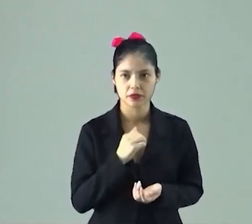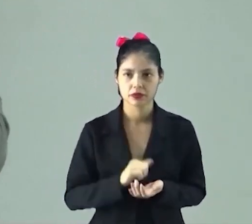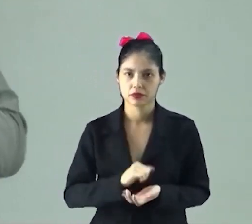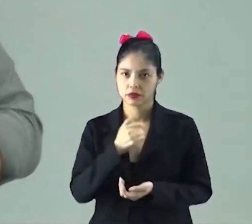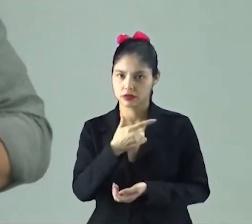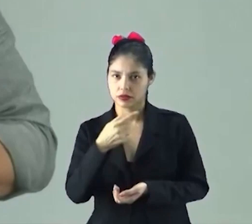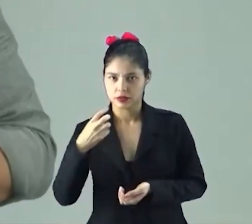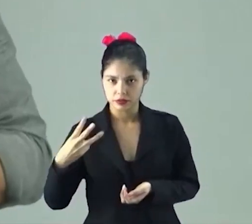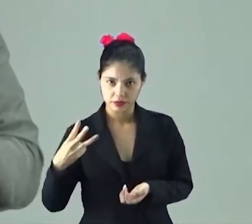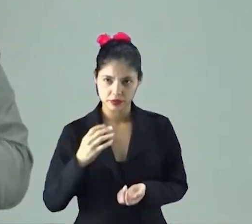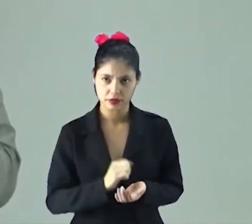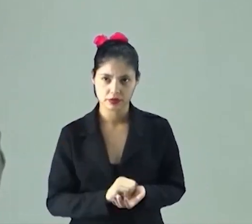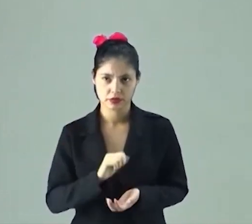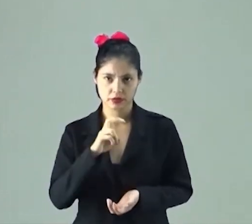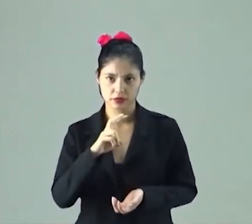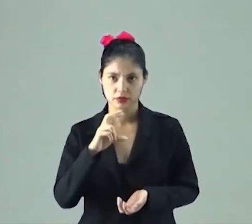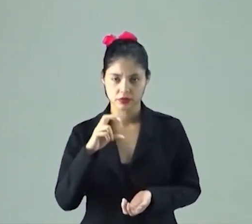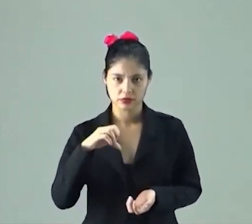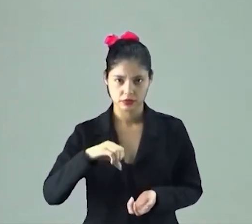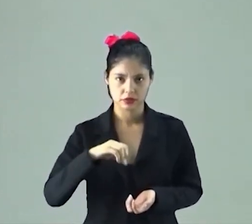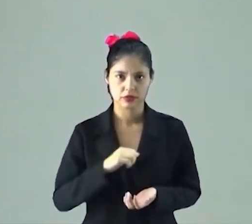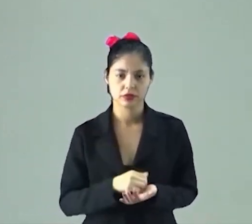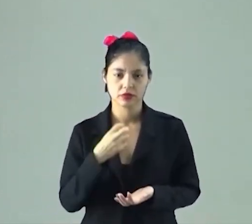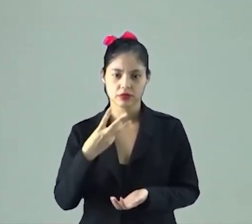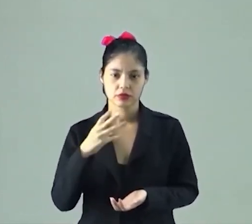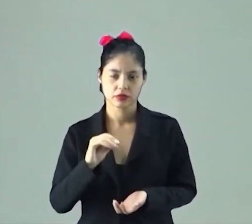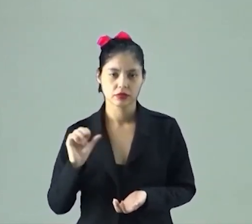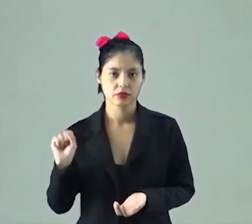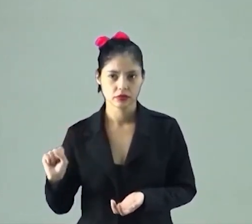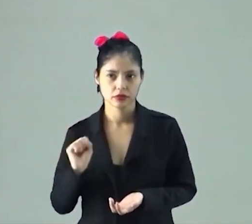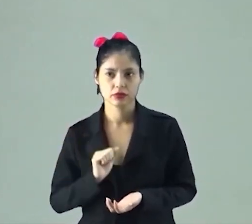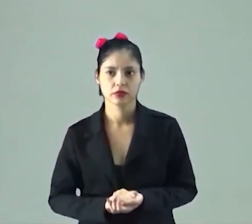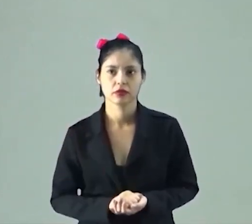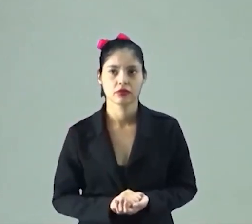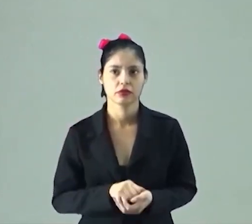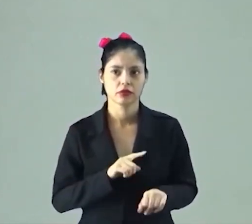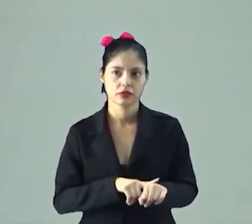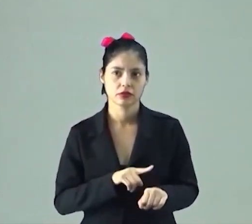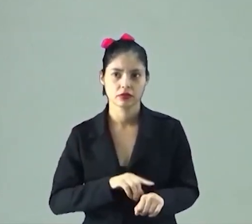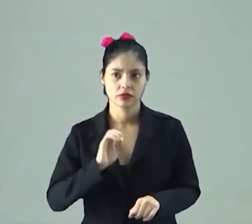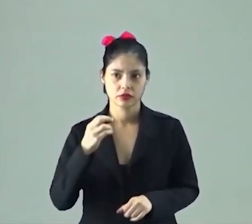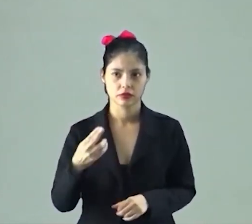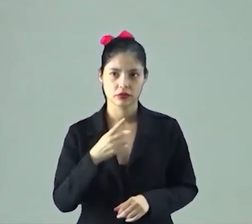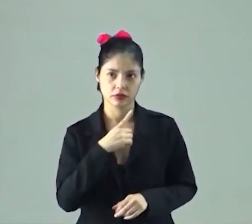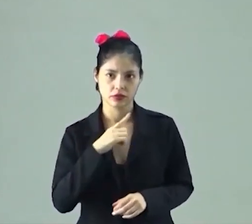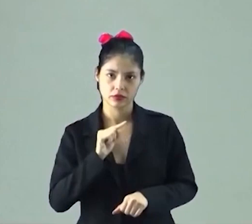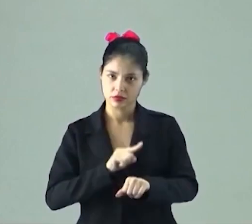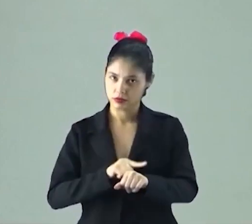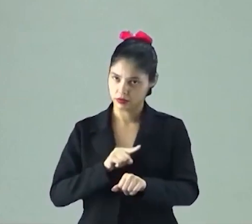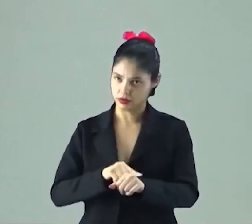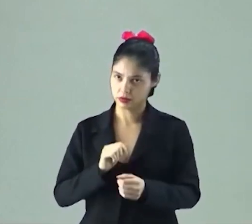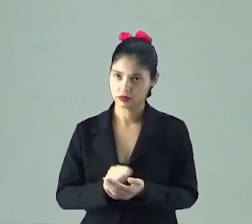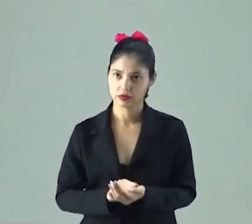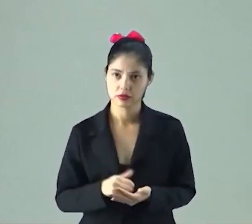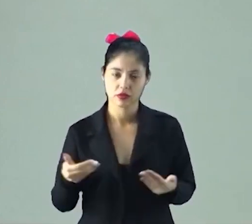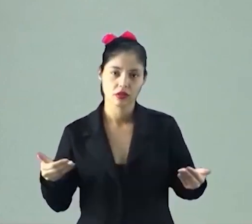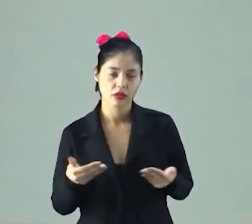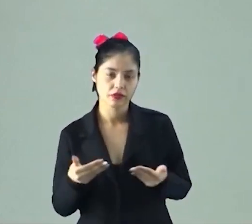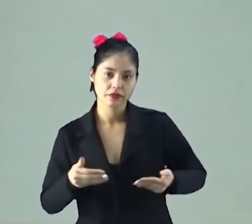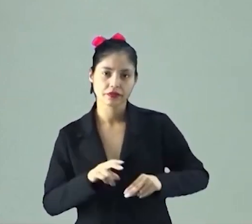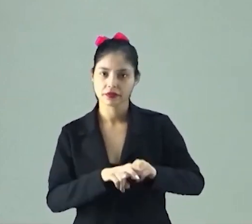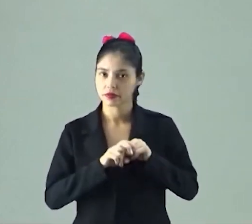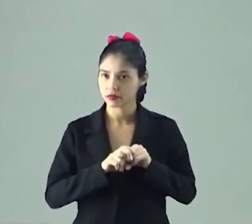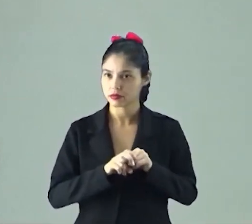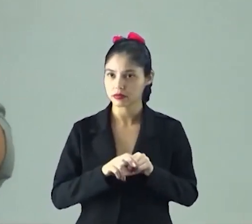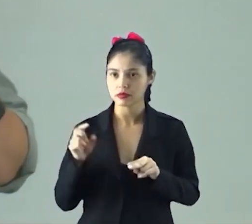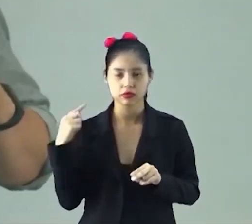23 horas, 59 minutos e 30 segundos desse tempo. Ou seja, a gente está um tempo muito recente. É por